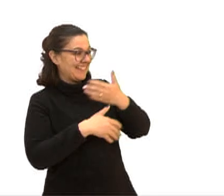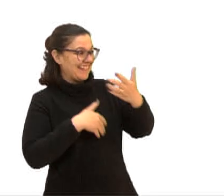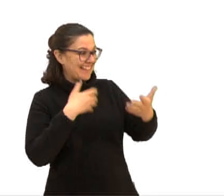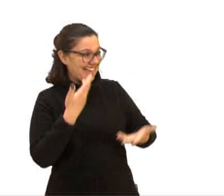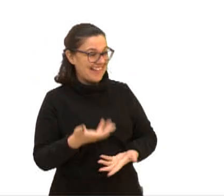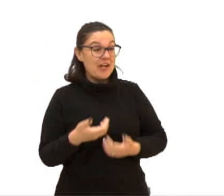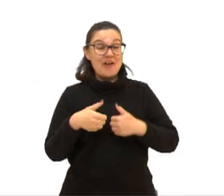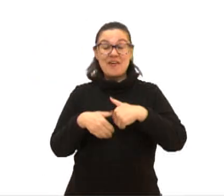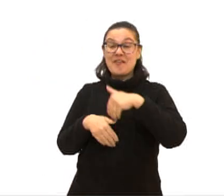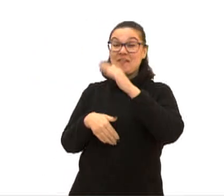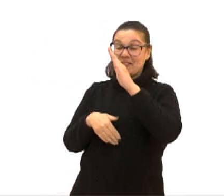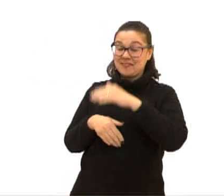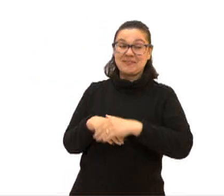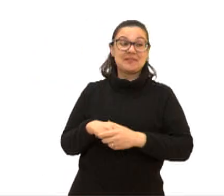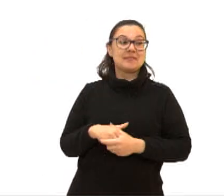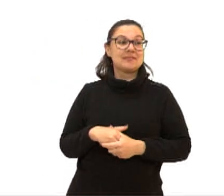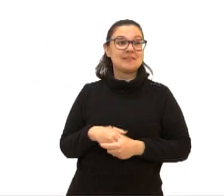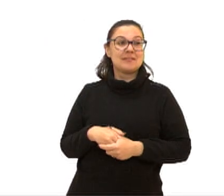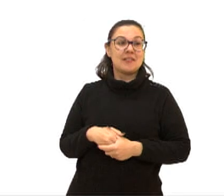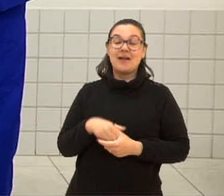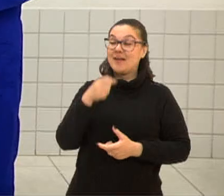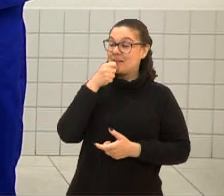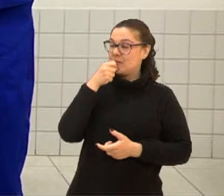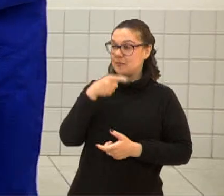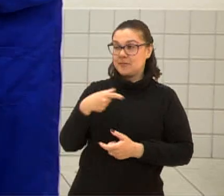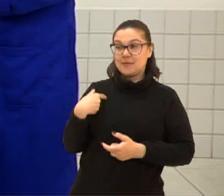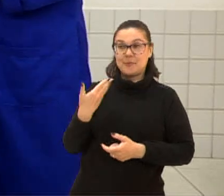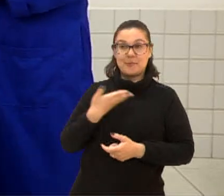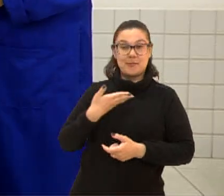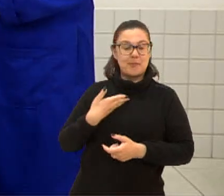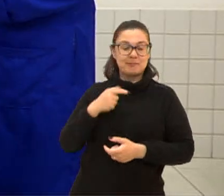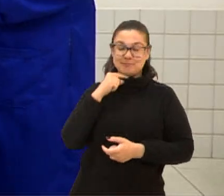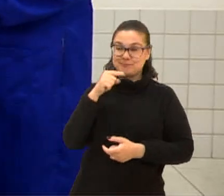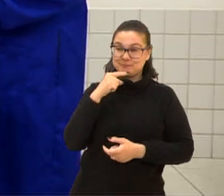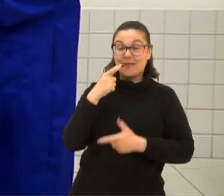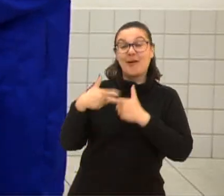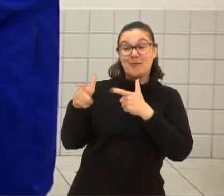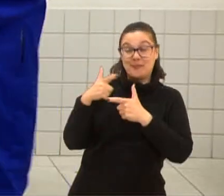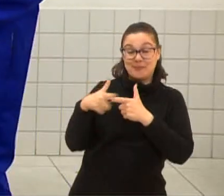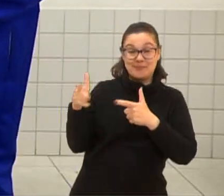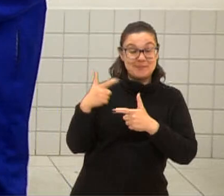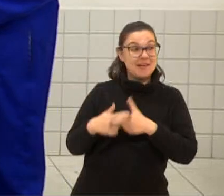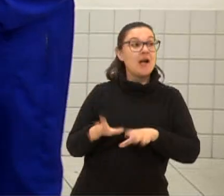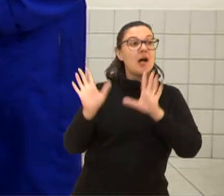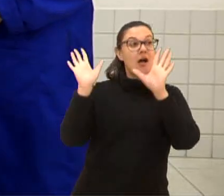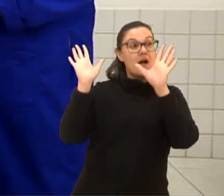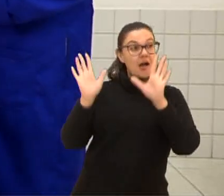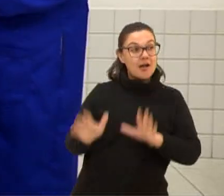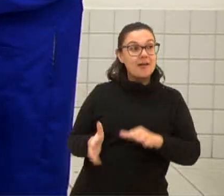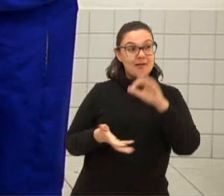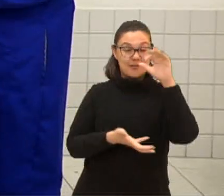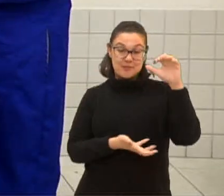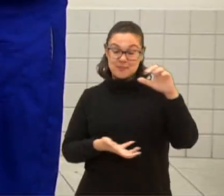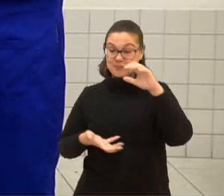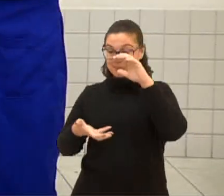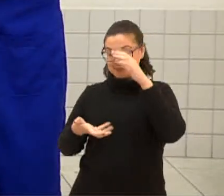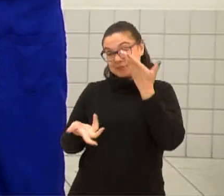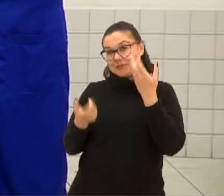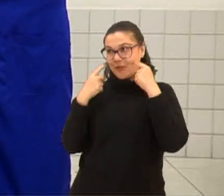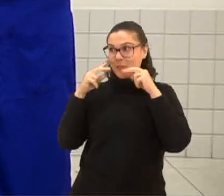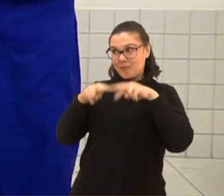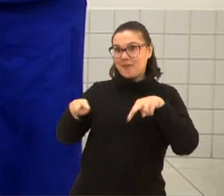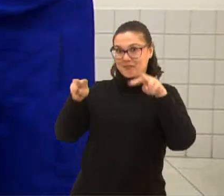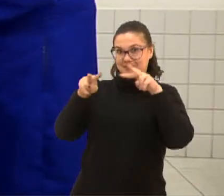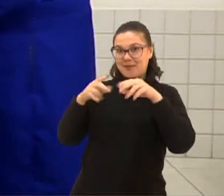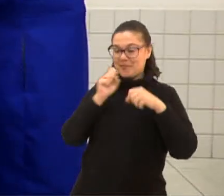Então vamos para a próxima. Ai, olha, esse meu contra-regra aqui não é fácil, gente. Assim, a boneca de pano é uma brincadeira, porque não tinha como ver, né?